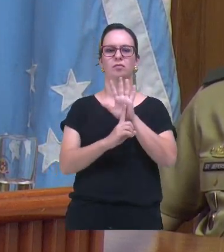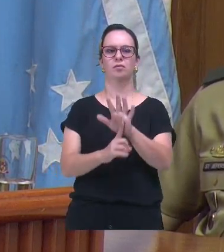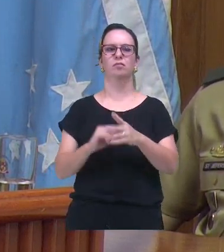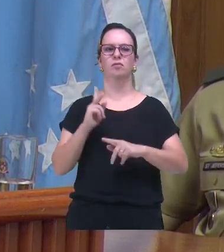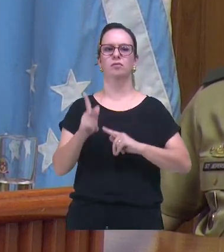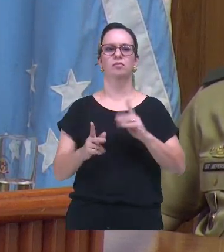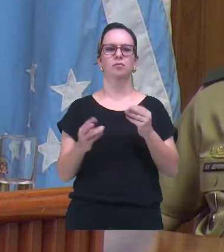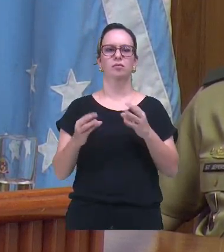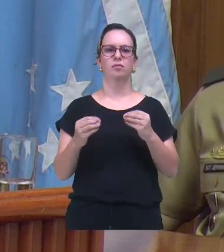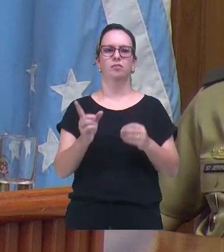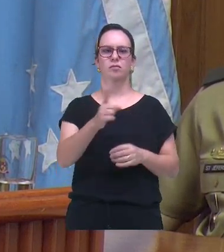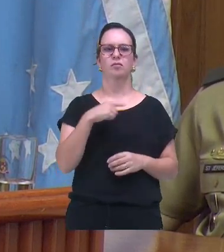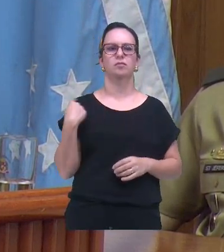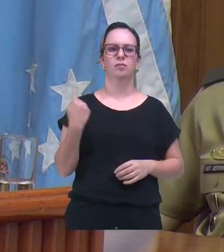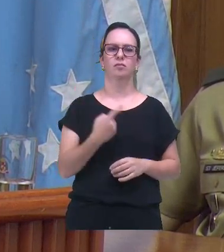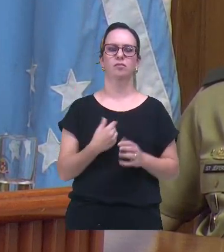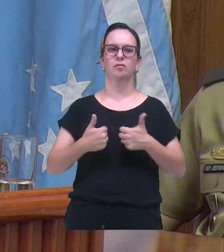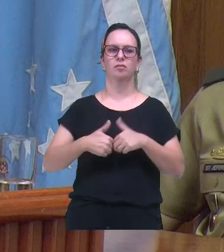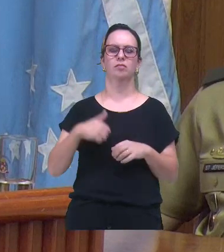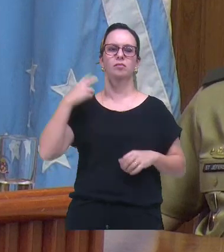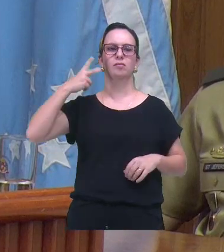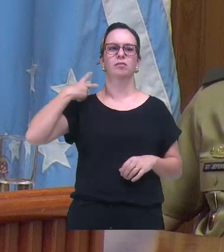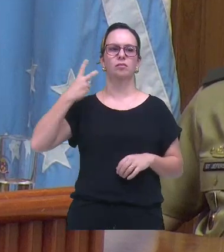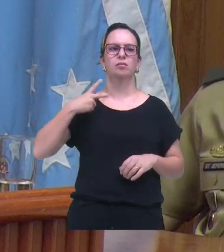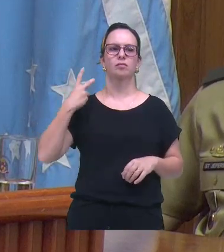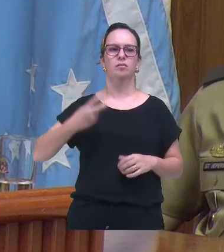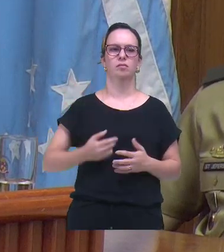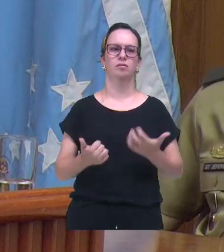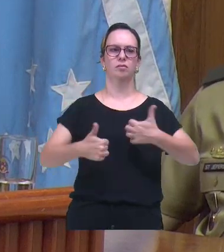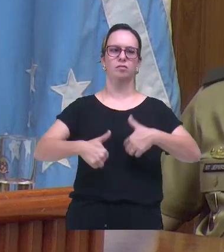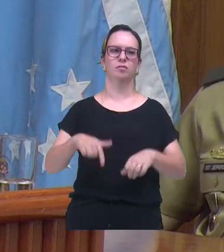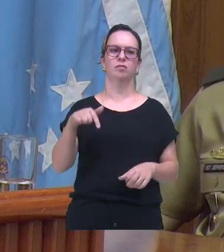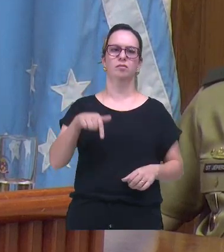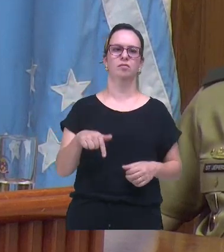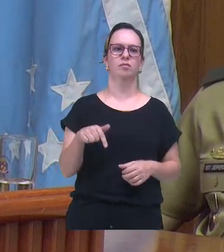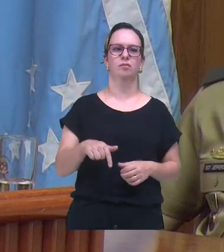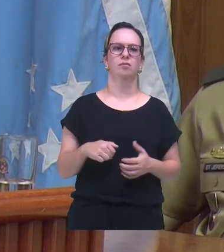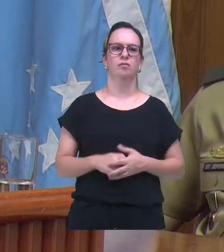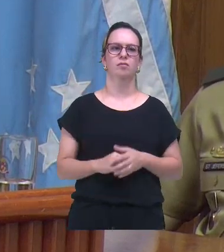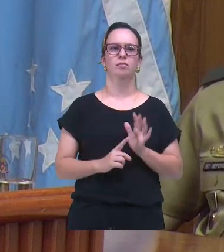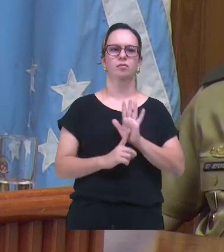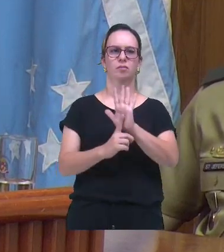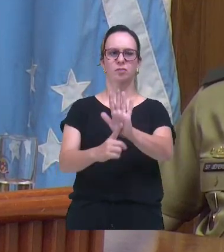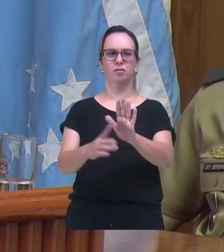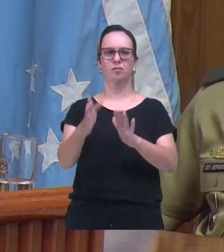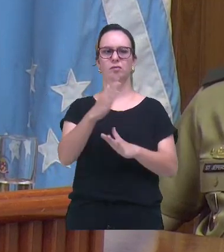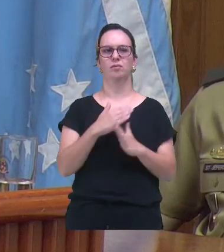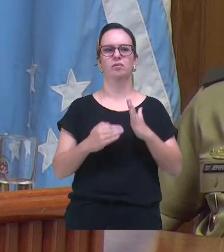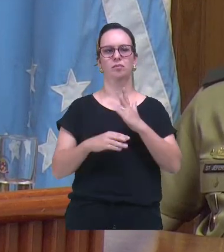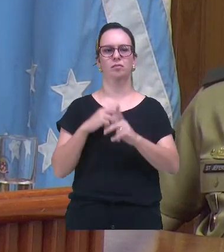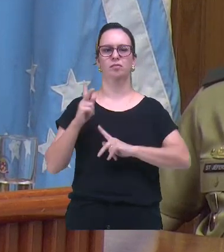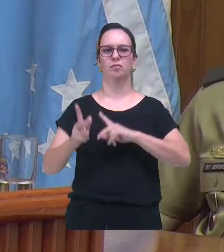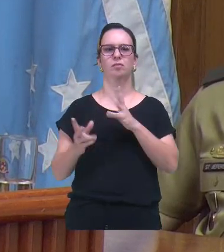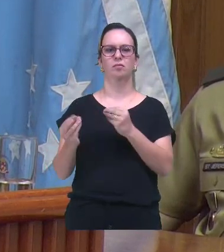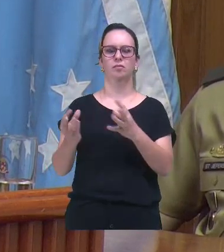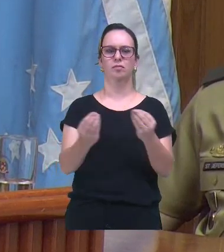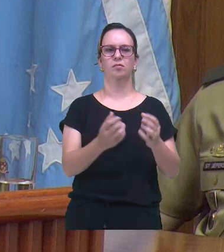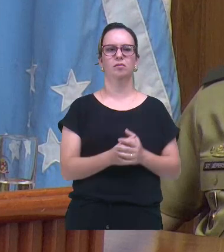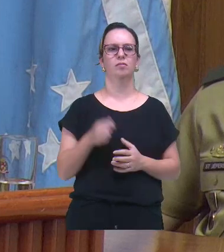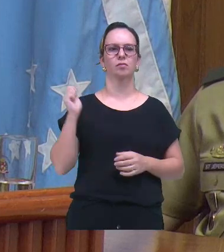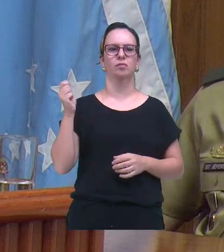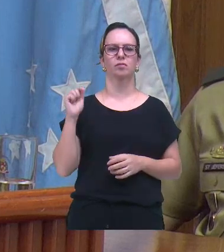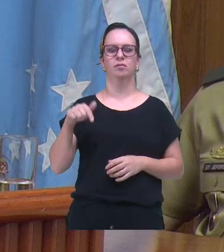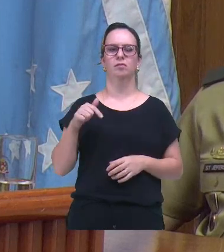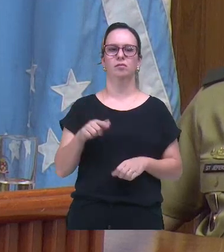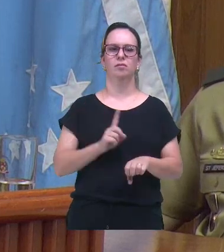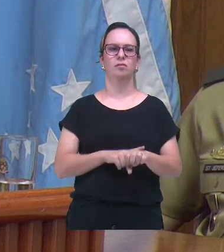Nós somos vereadores, estamos aqui hoje, nós vereadores, neste parlamento, representando toda a população de Assis. E neste momento, em